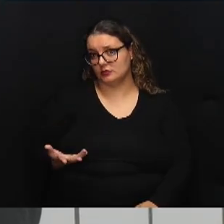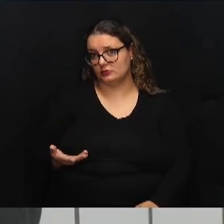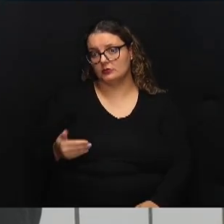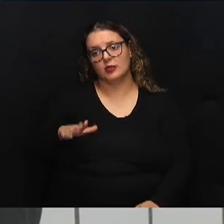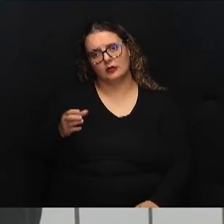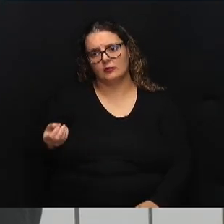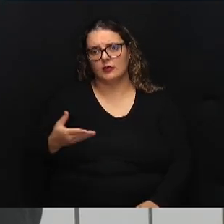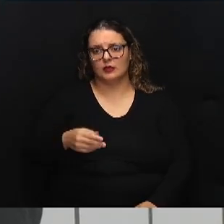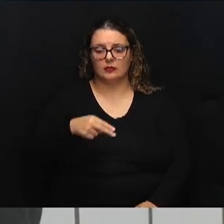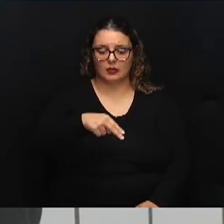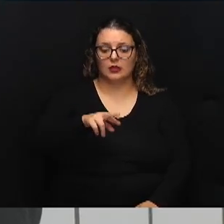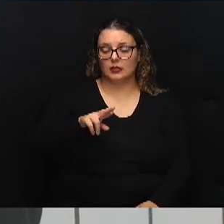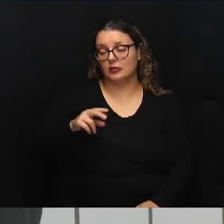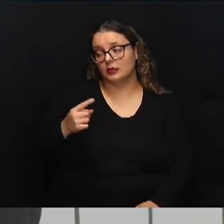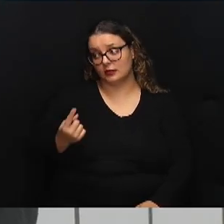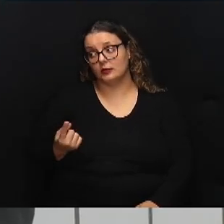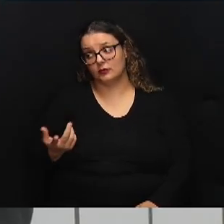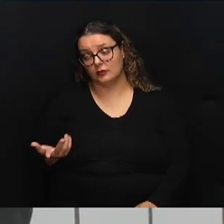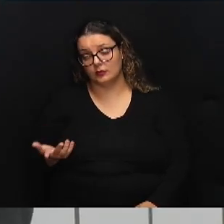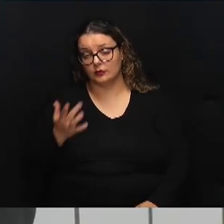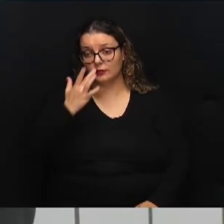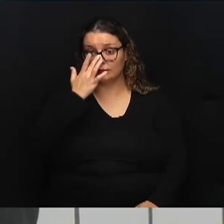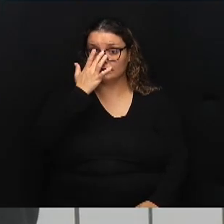com a NR1,